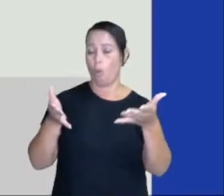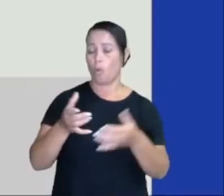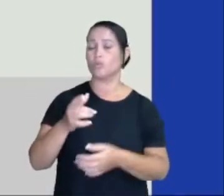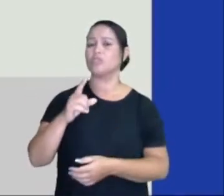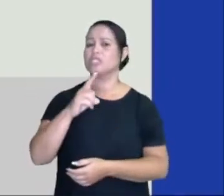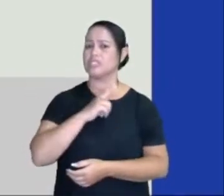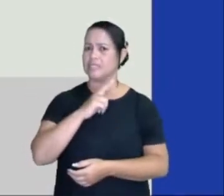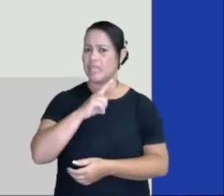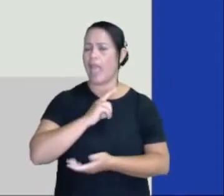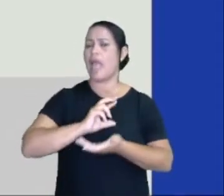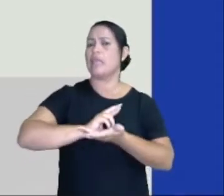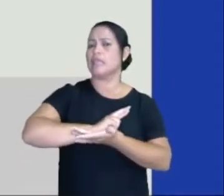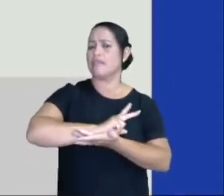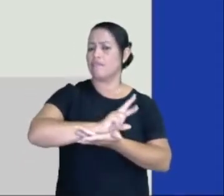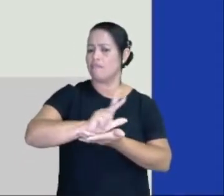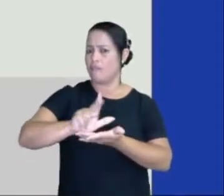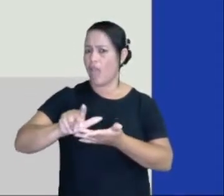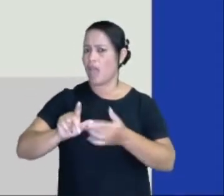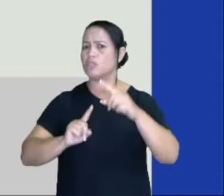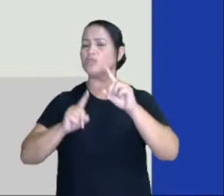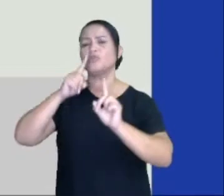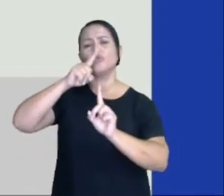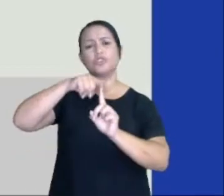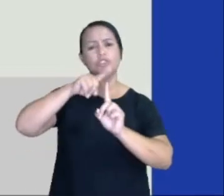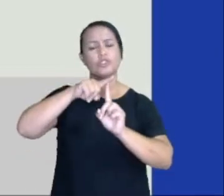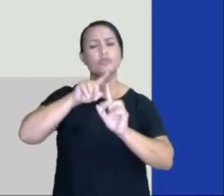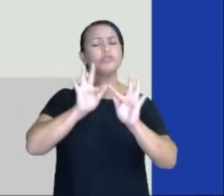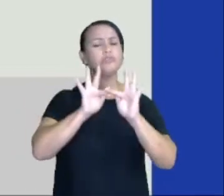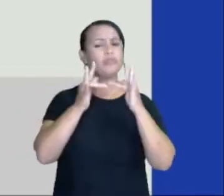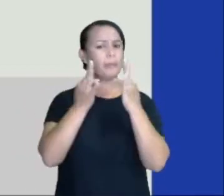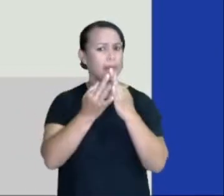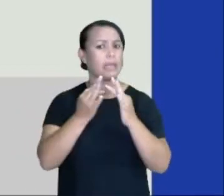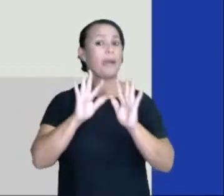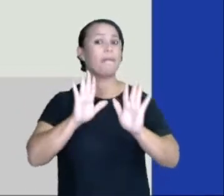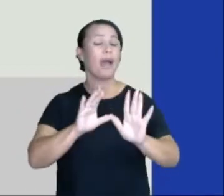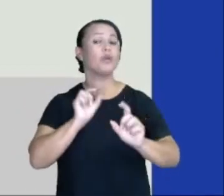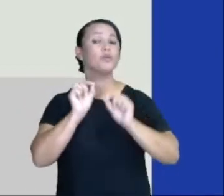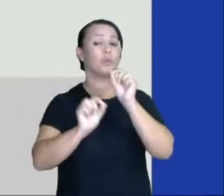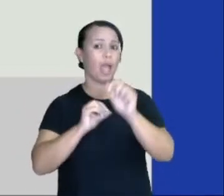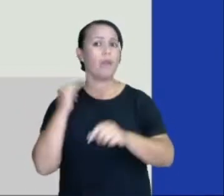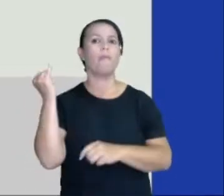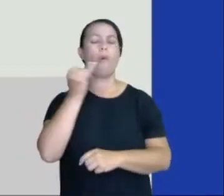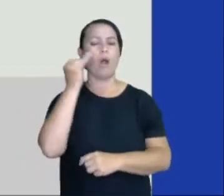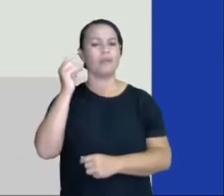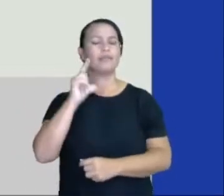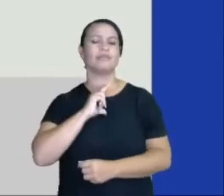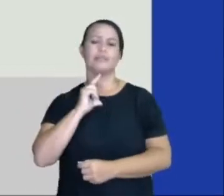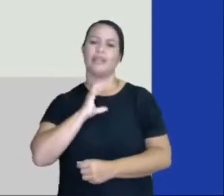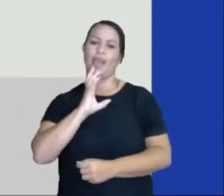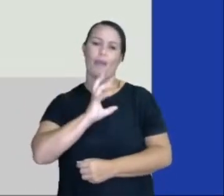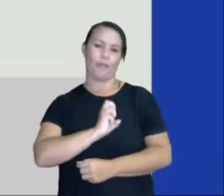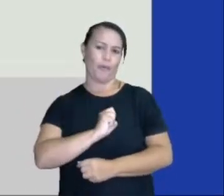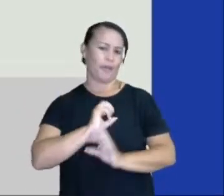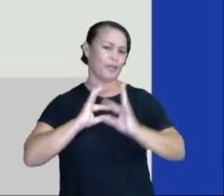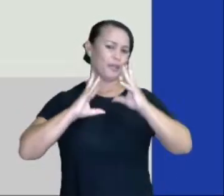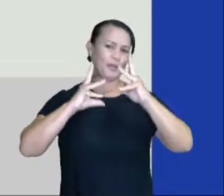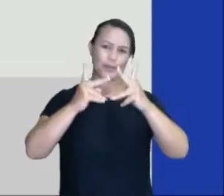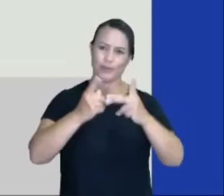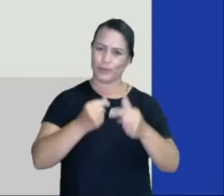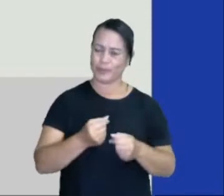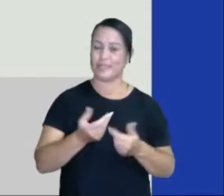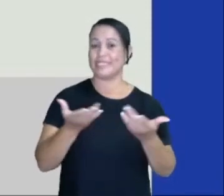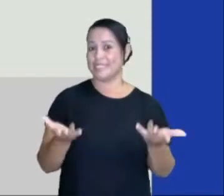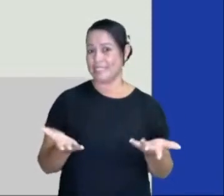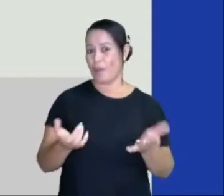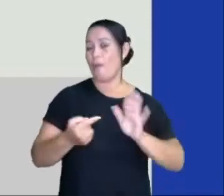existem diversos tipos de família, mas o importante é que existe amor em todas elas. Então, aí a tia